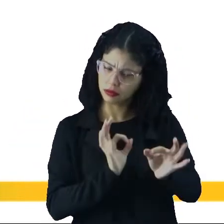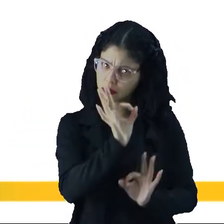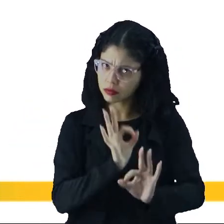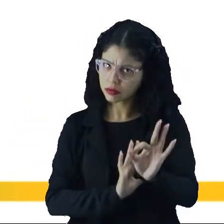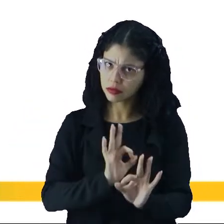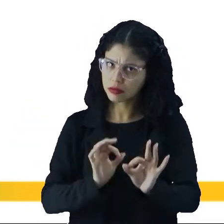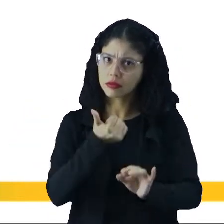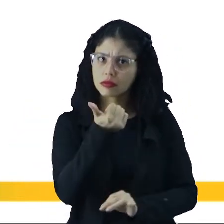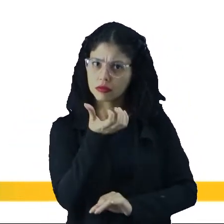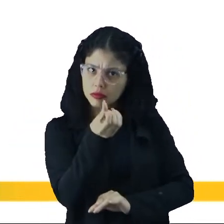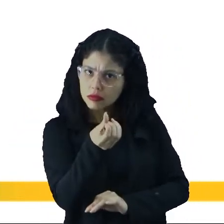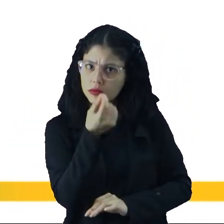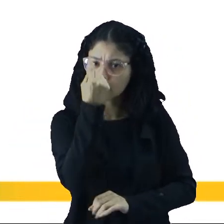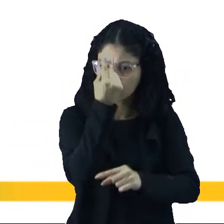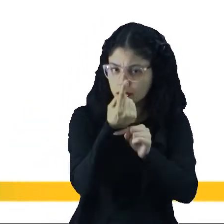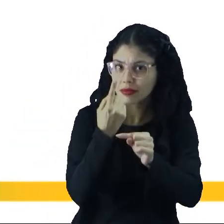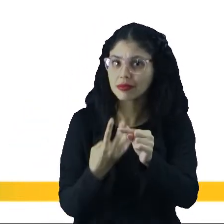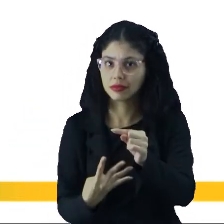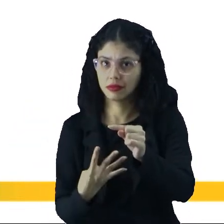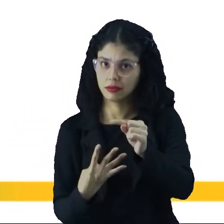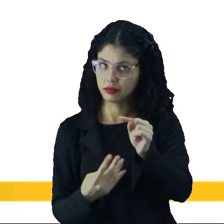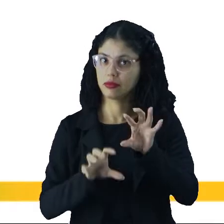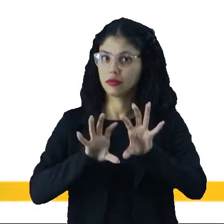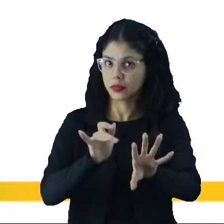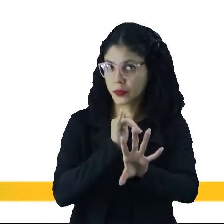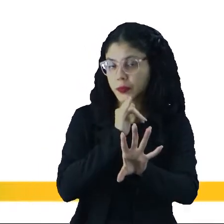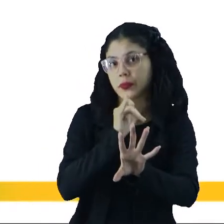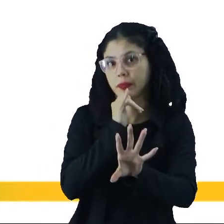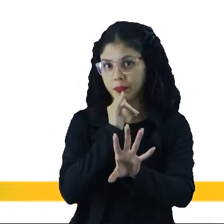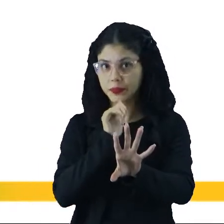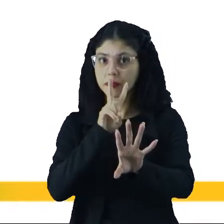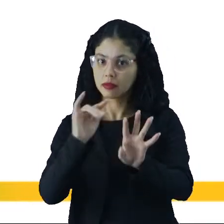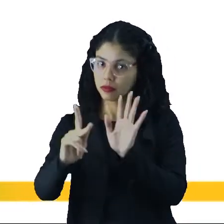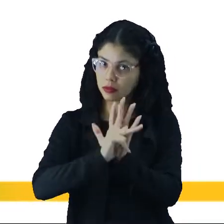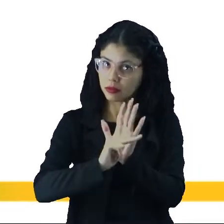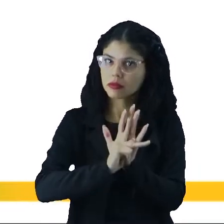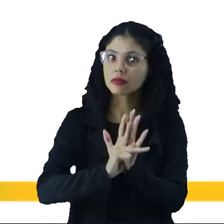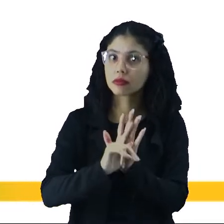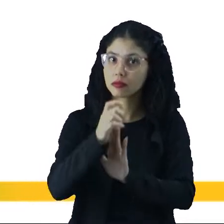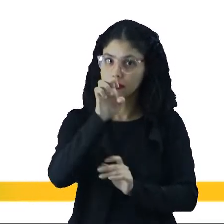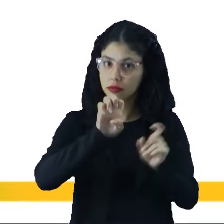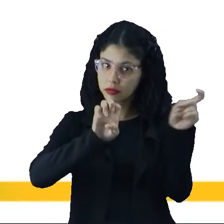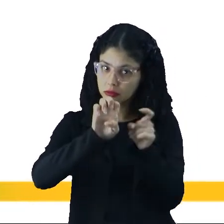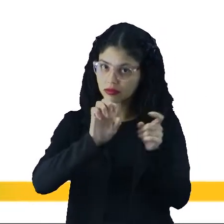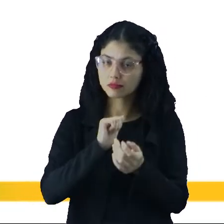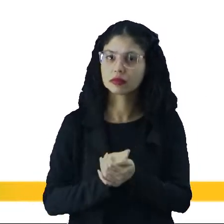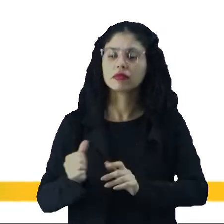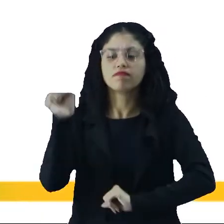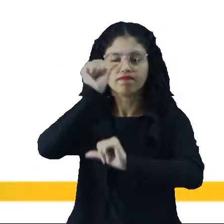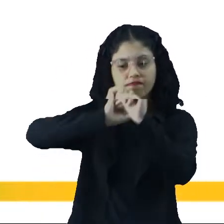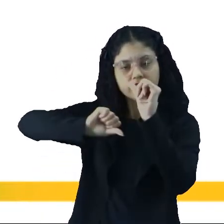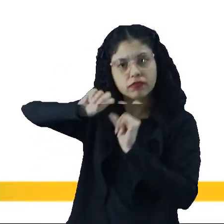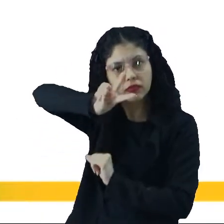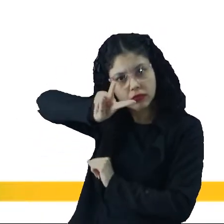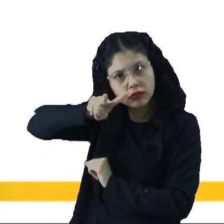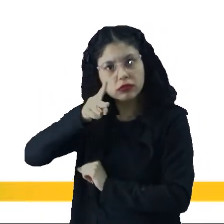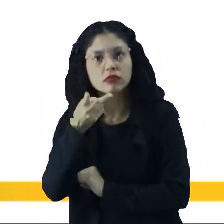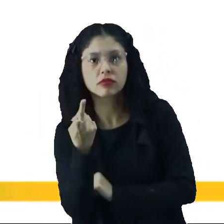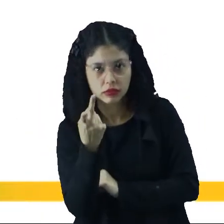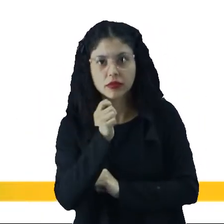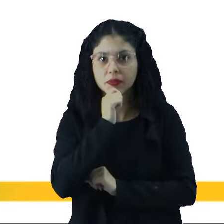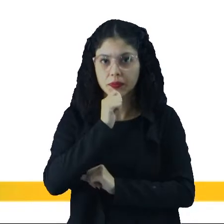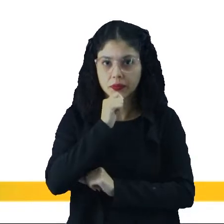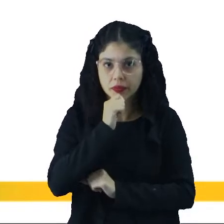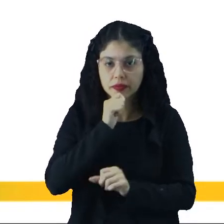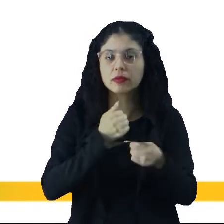mexer no 16 em 1/4. Nesse exemplo, usaremos uma propriedade de potência que permite inverter a base que está na forma